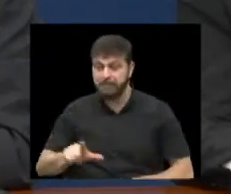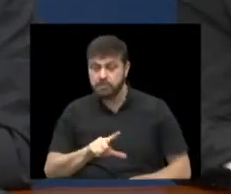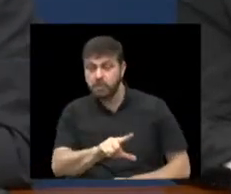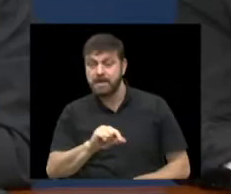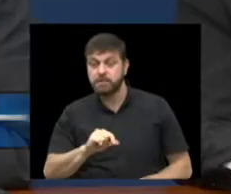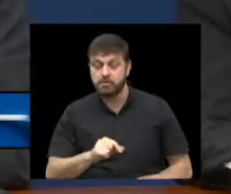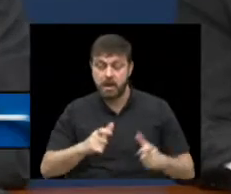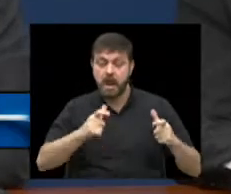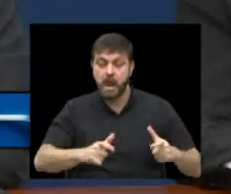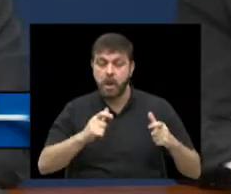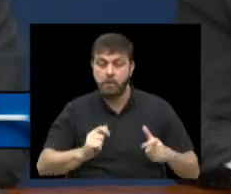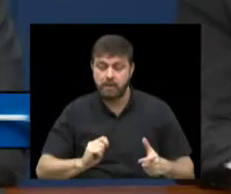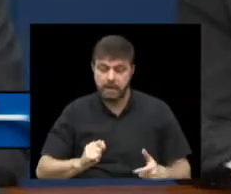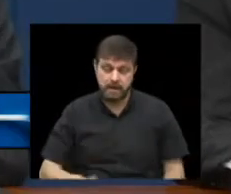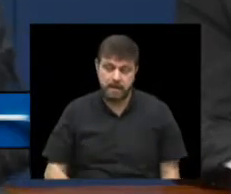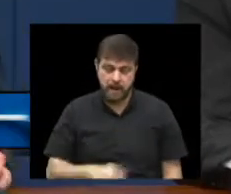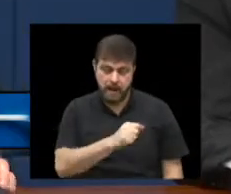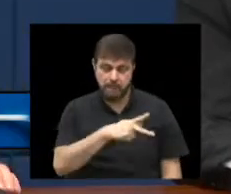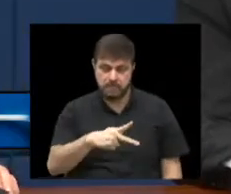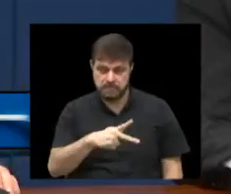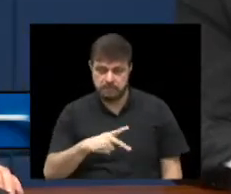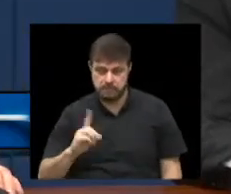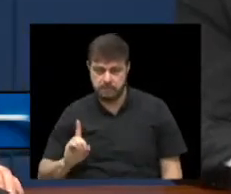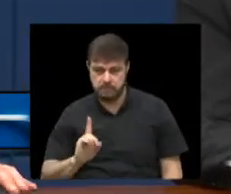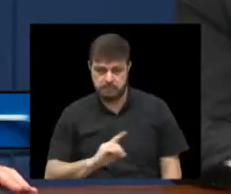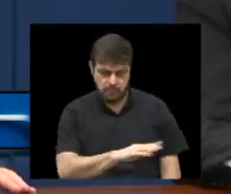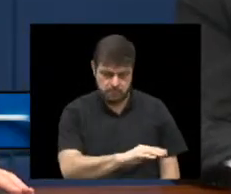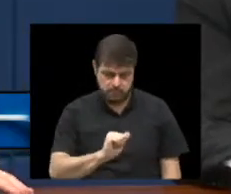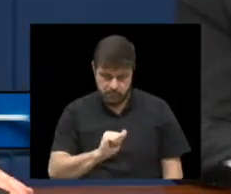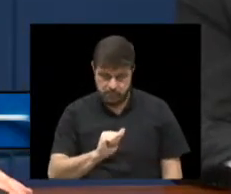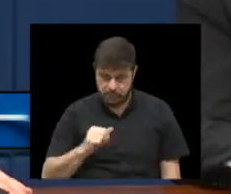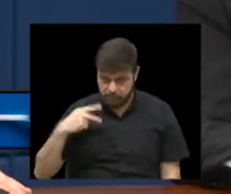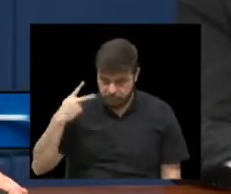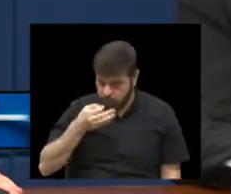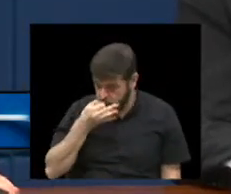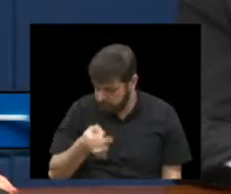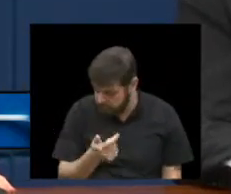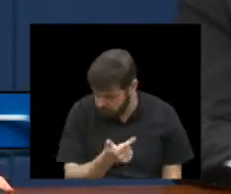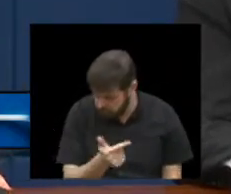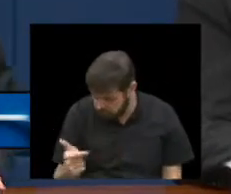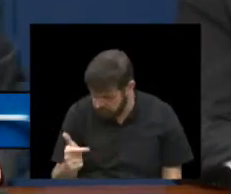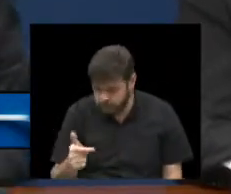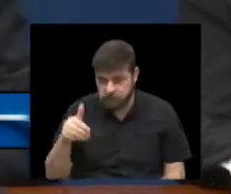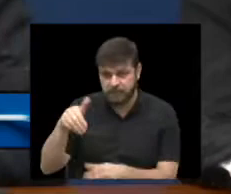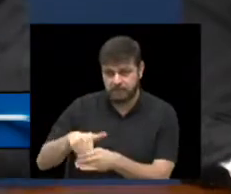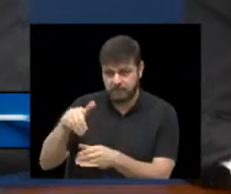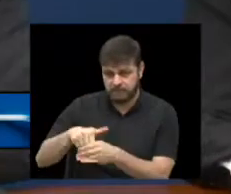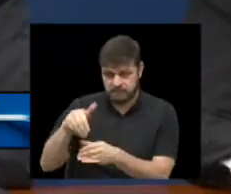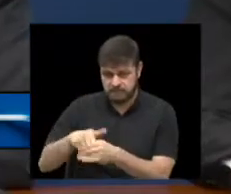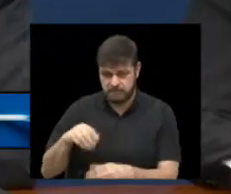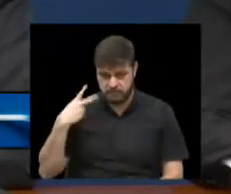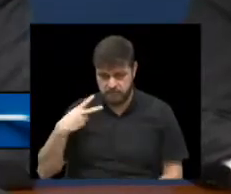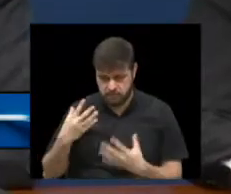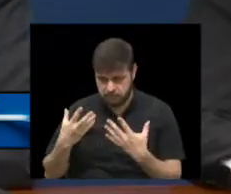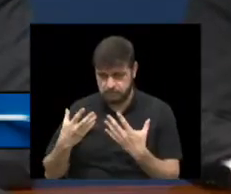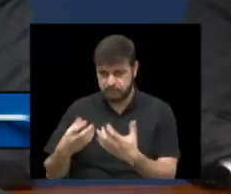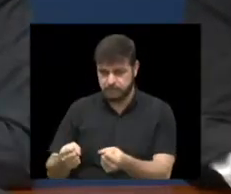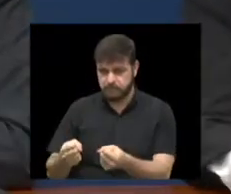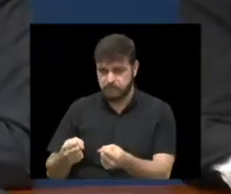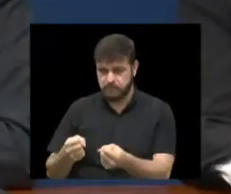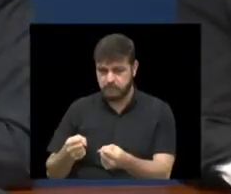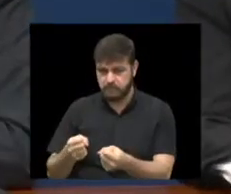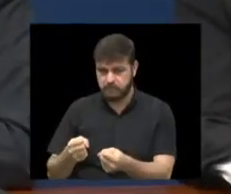e Legalidade favorável, parecer favorável e não havendo vereador discutir, matéria vai à votação. Vereadores